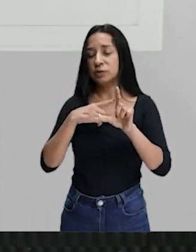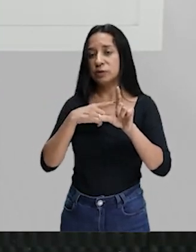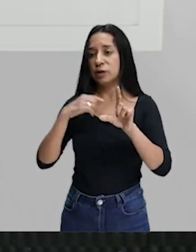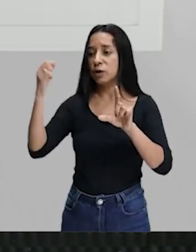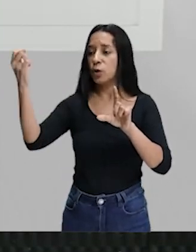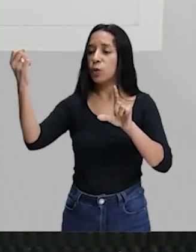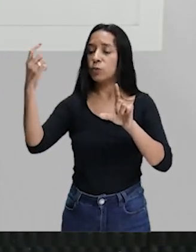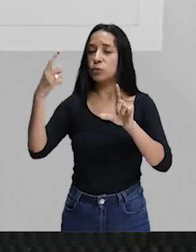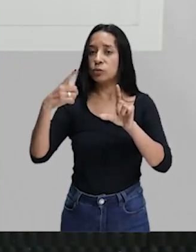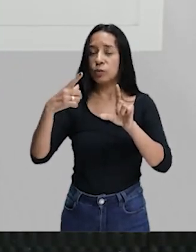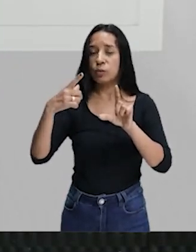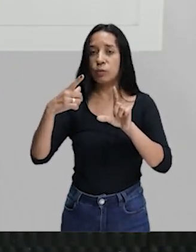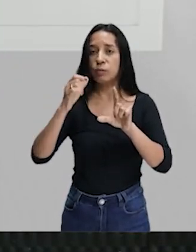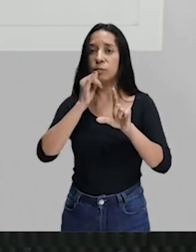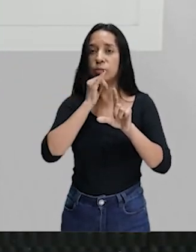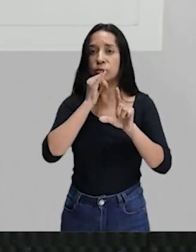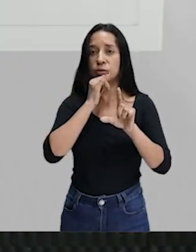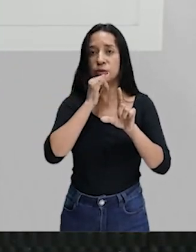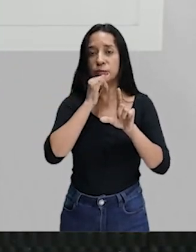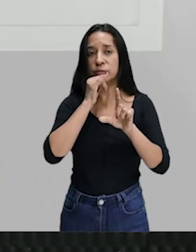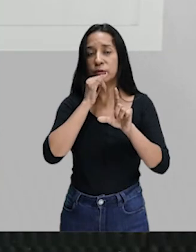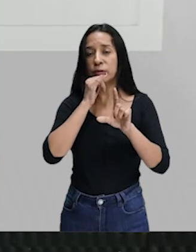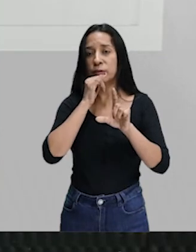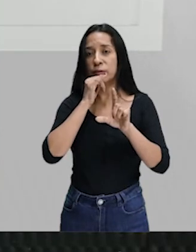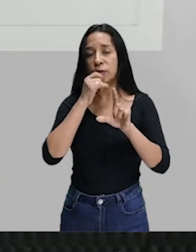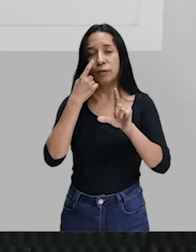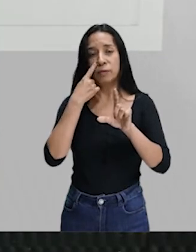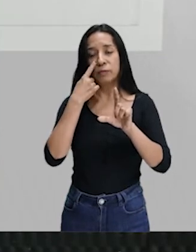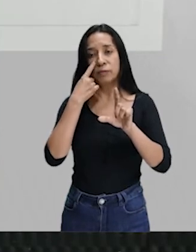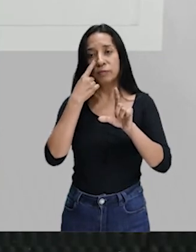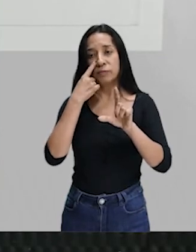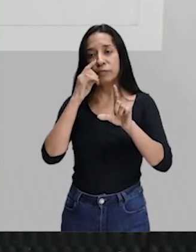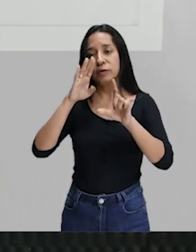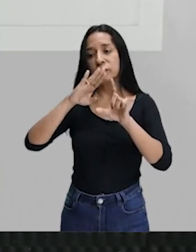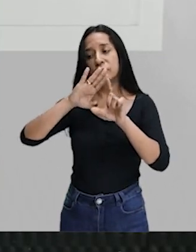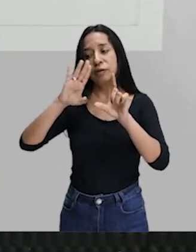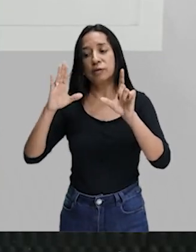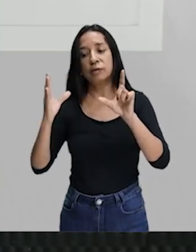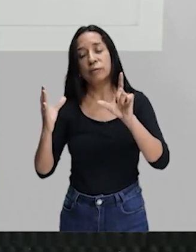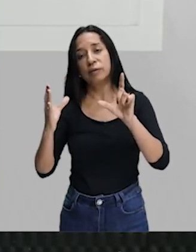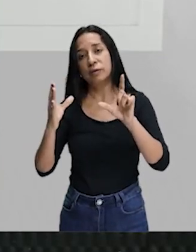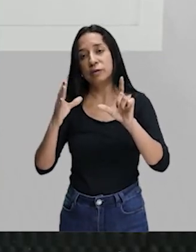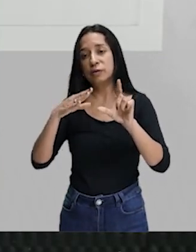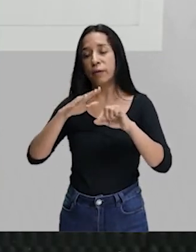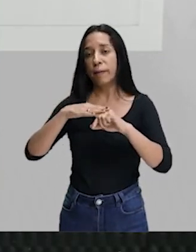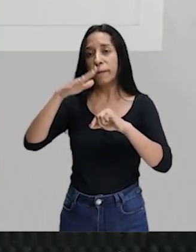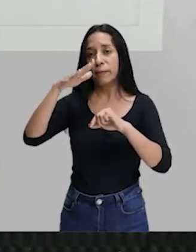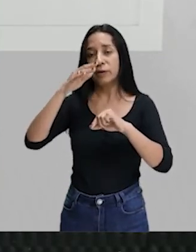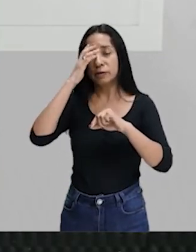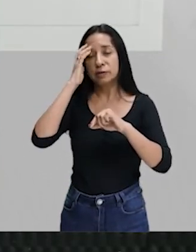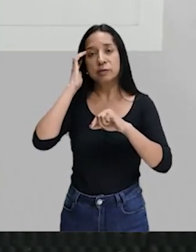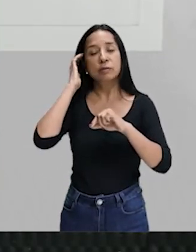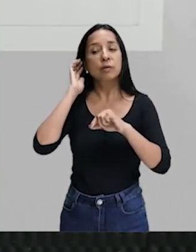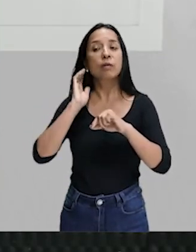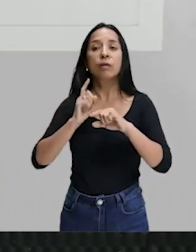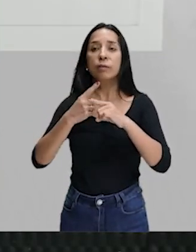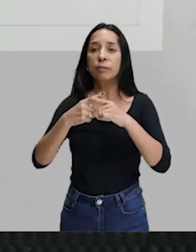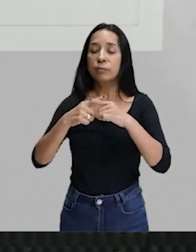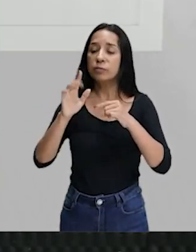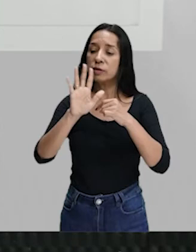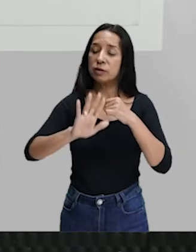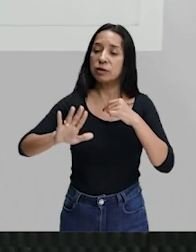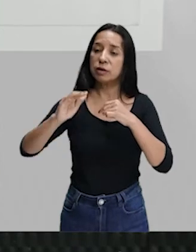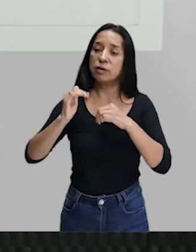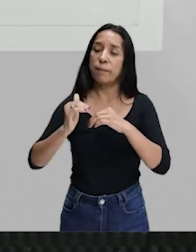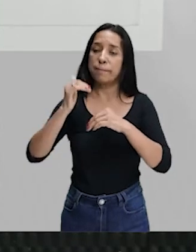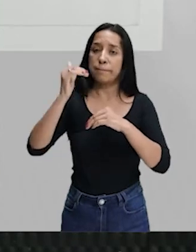incidência solar, por exemplo, a gente vai perceber o seguinte, é que a parede ela vai se aquecer mais, justamente porque a área é maior,